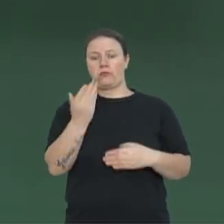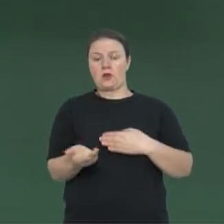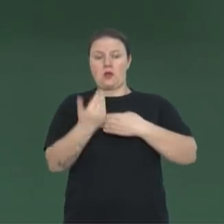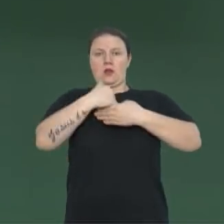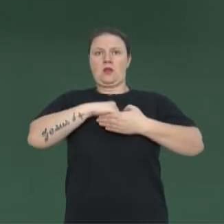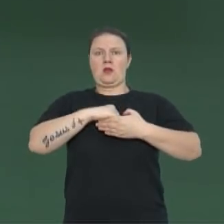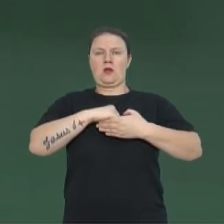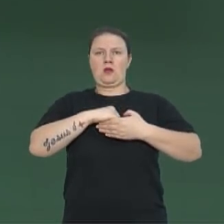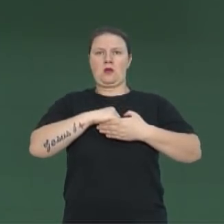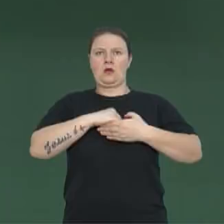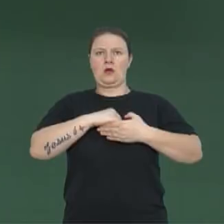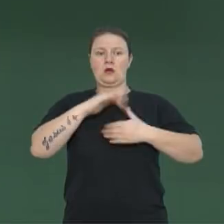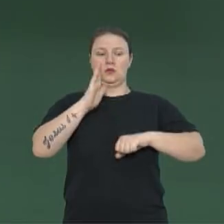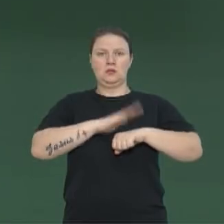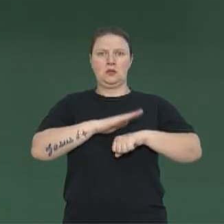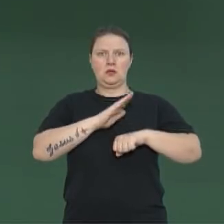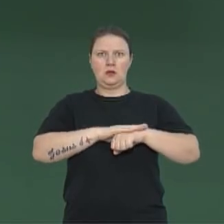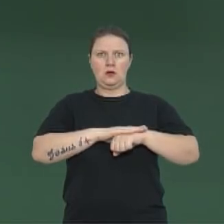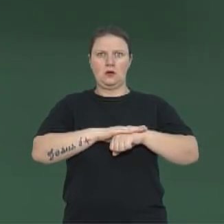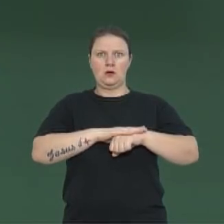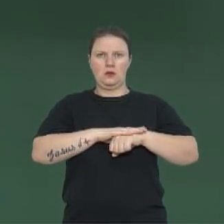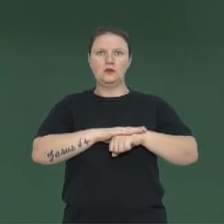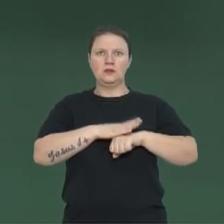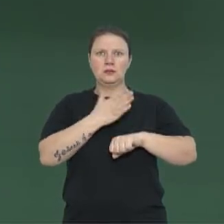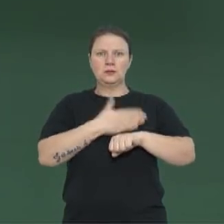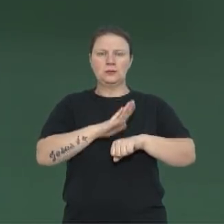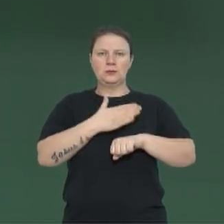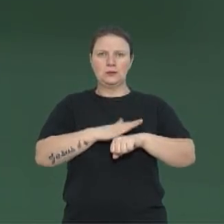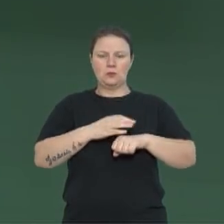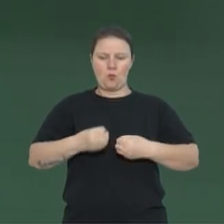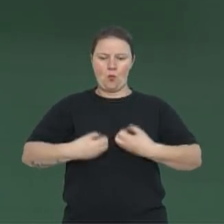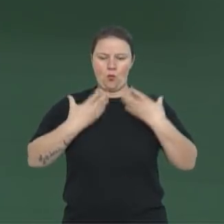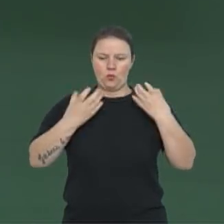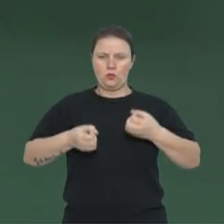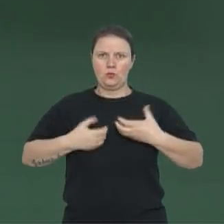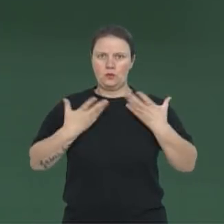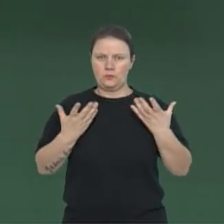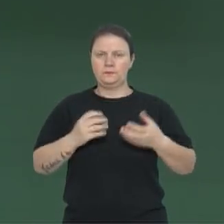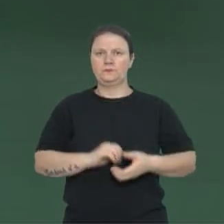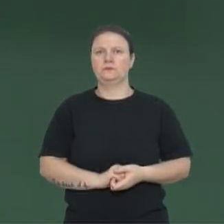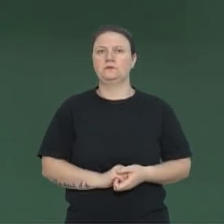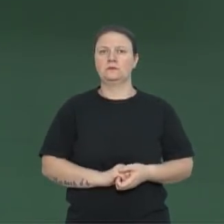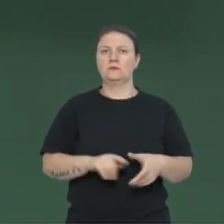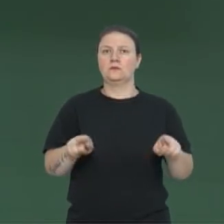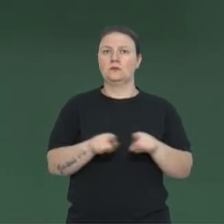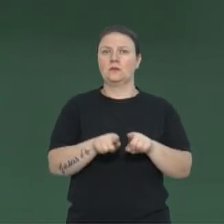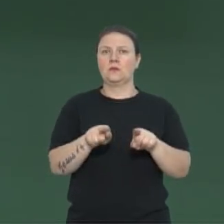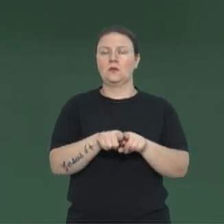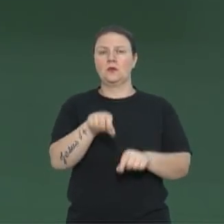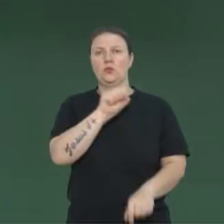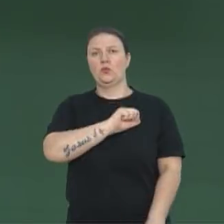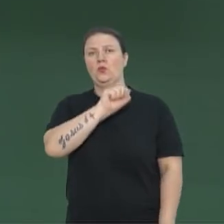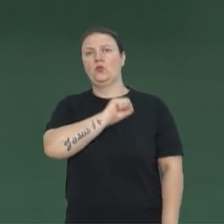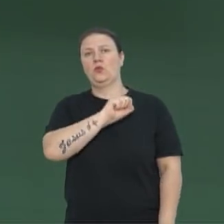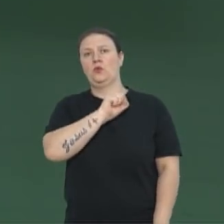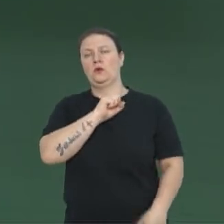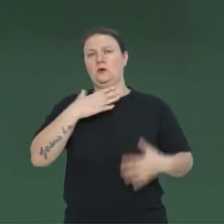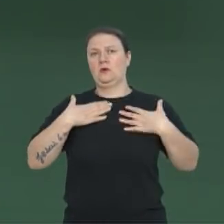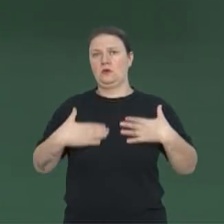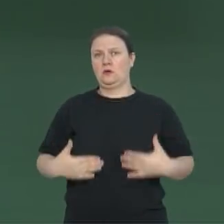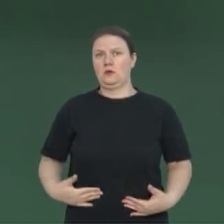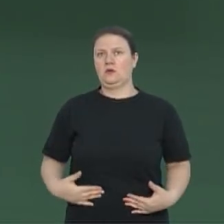te sugere na hora de produzir, né, uma expressão corporal, do ritmo desse corpo,